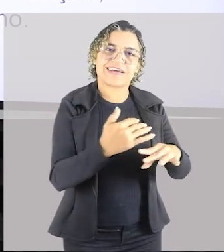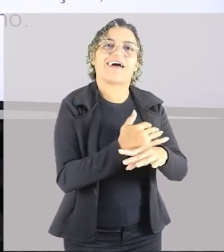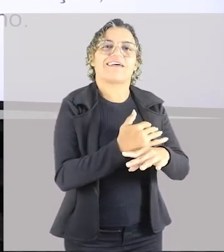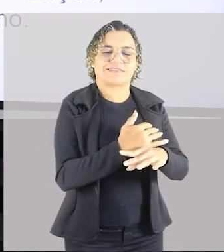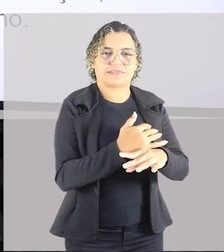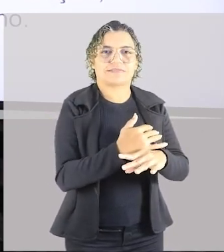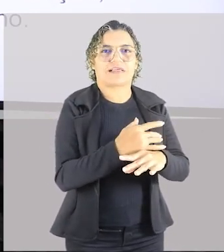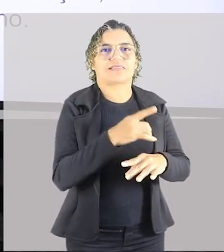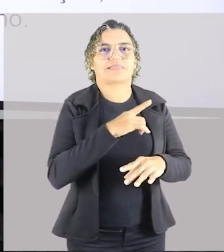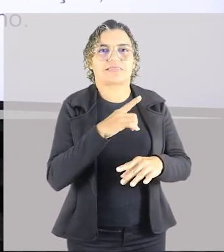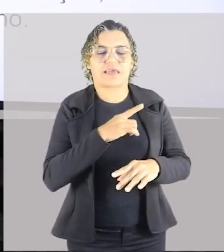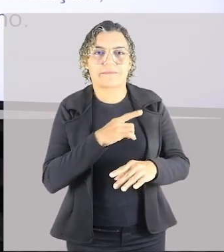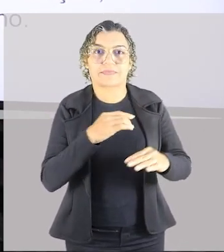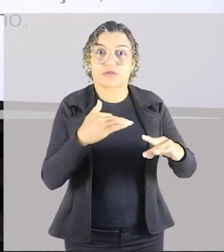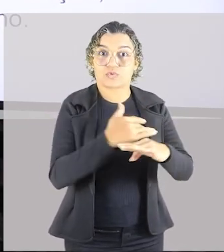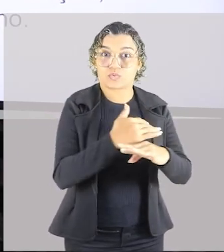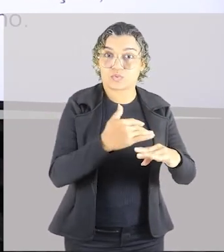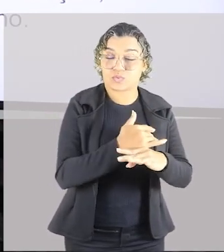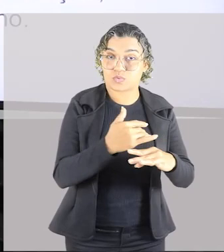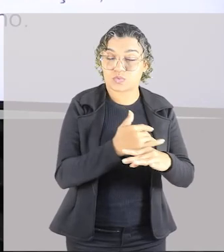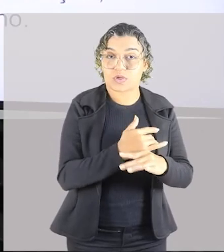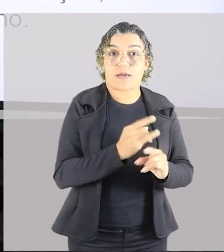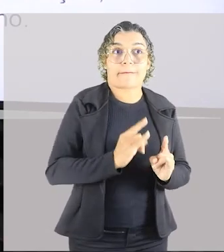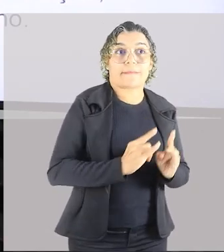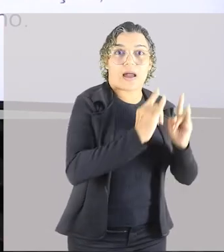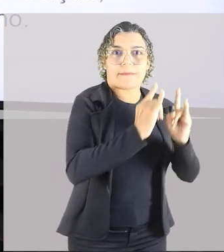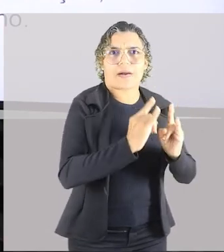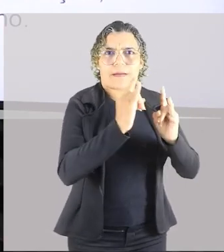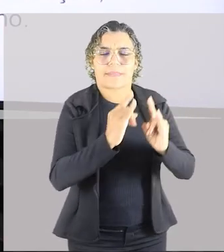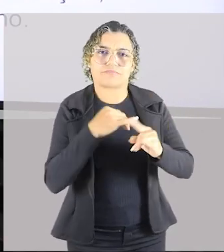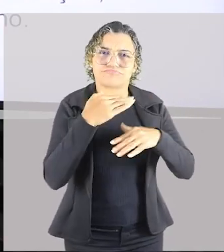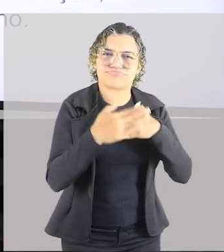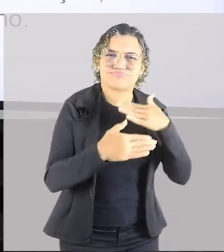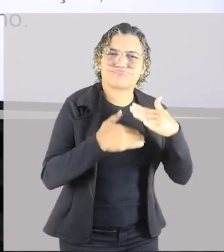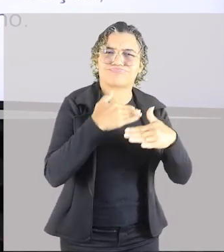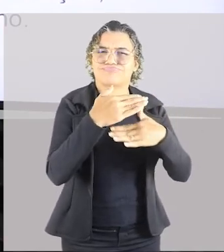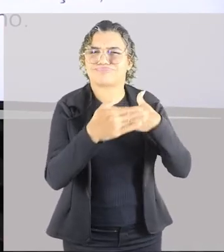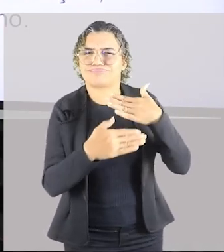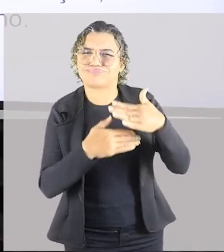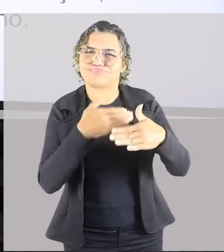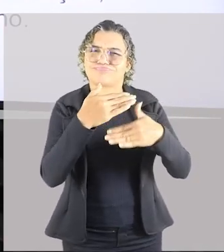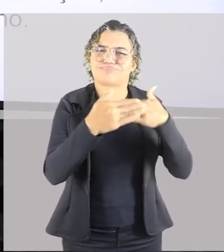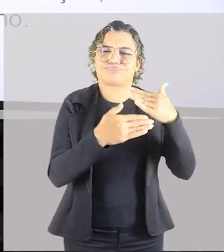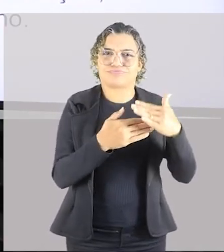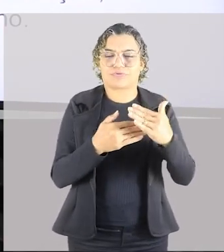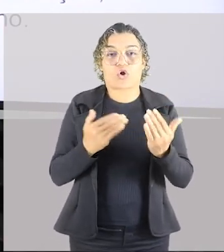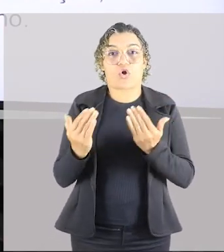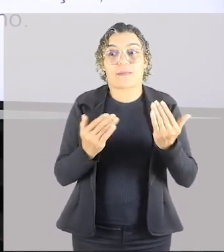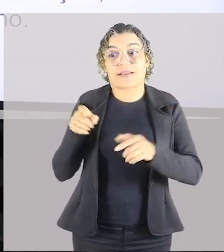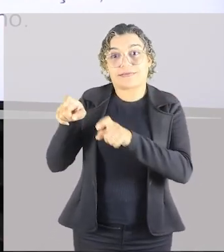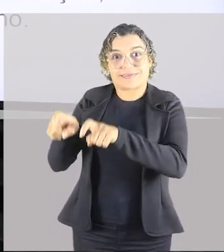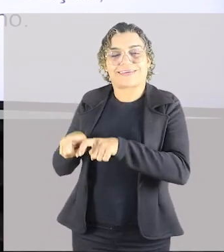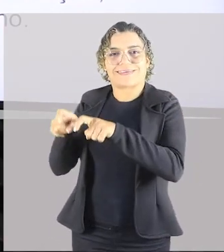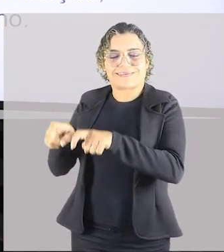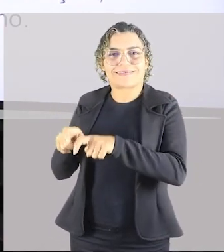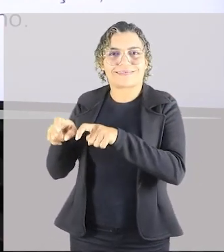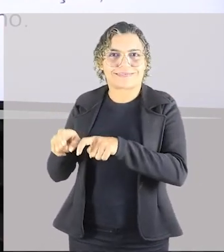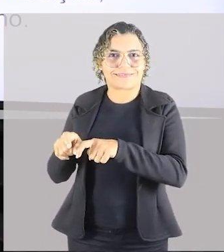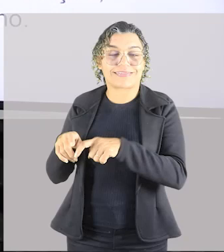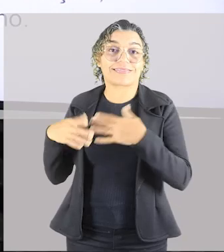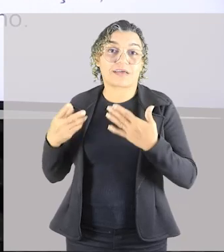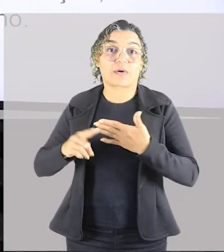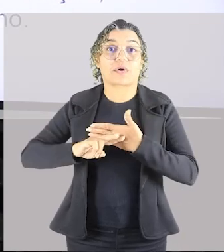a infraestrutura urbana e as suas populações se desenvolvendo em relação à população rural e,